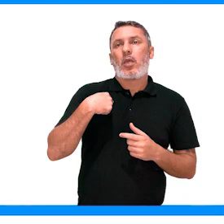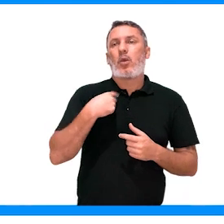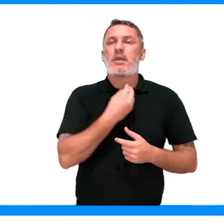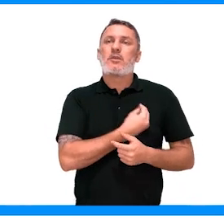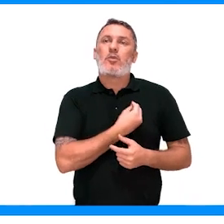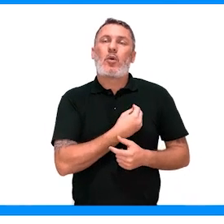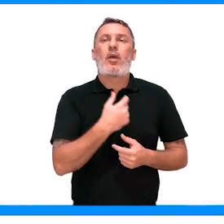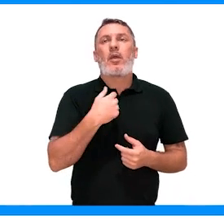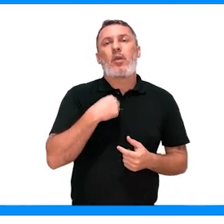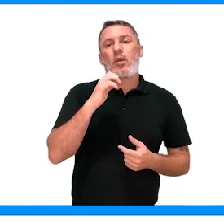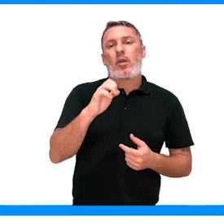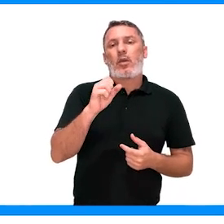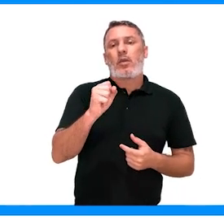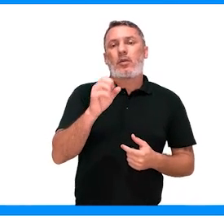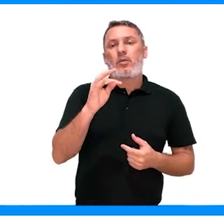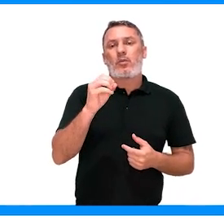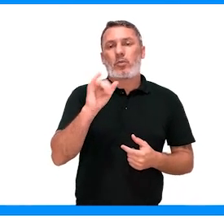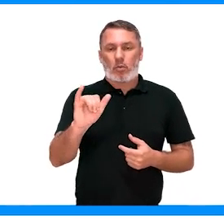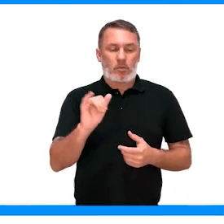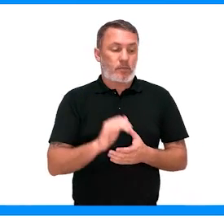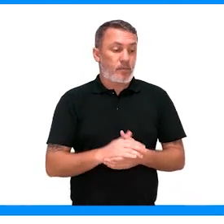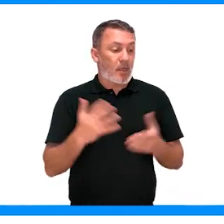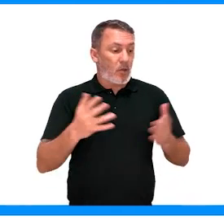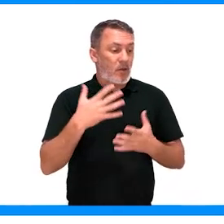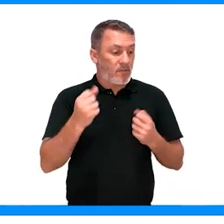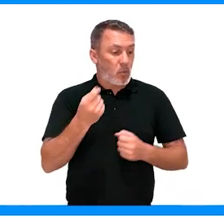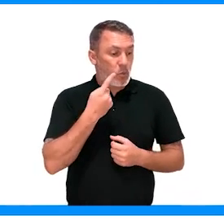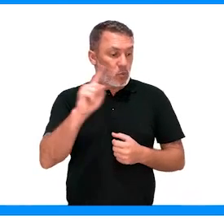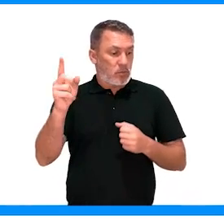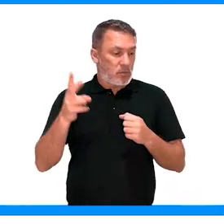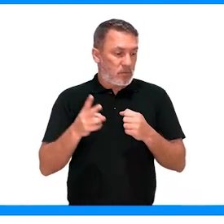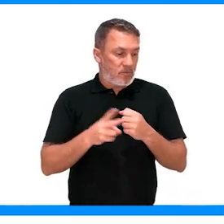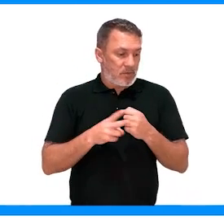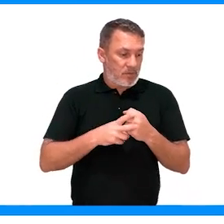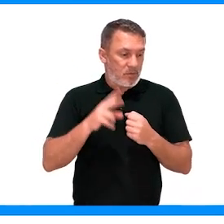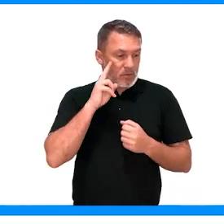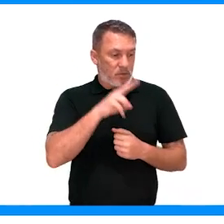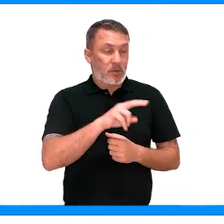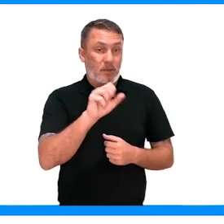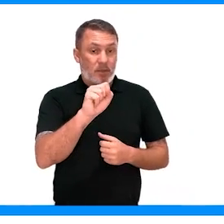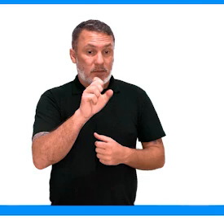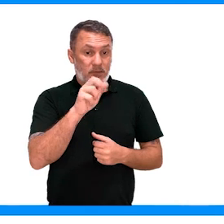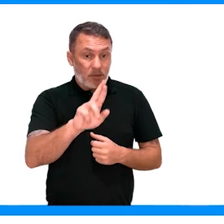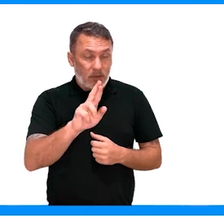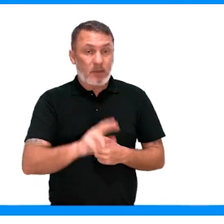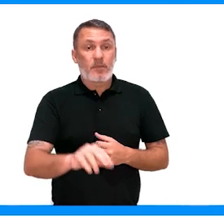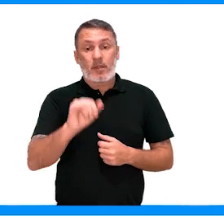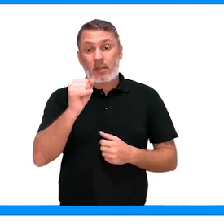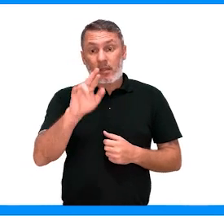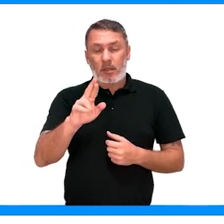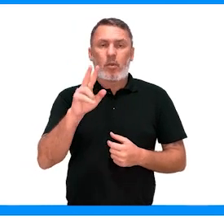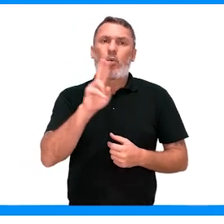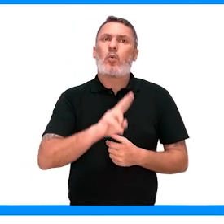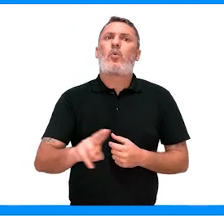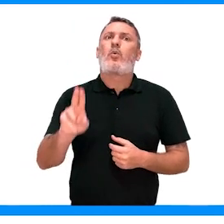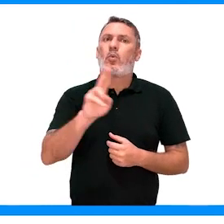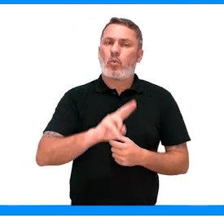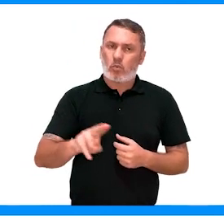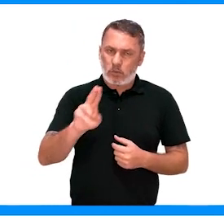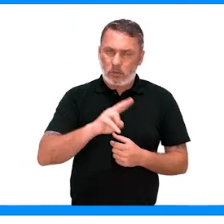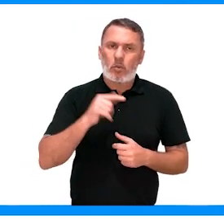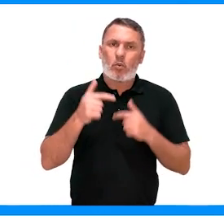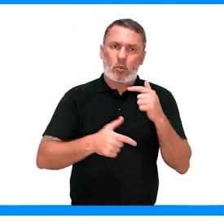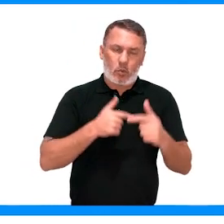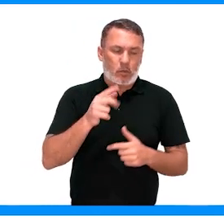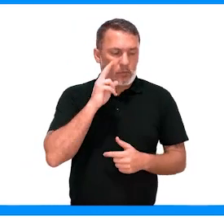gente está. Agora vamos para os últimos verbos, ser e ir, que também são bem usados. Aliás, a gente